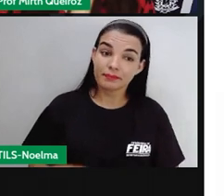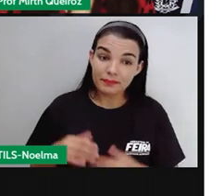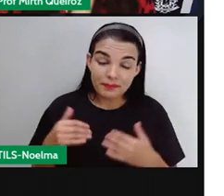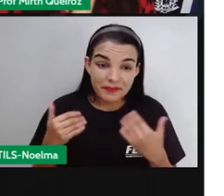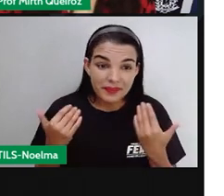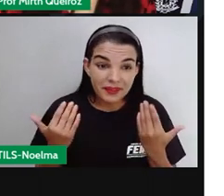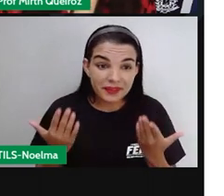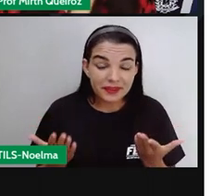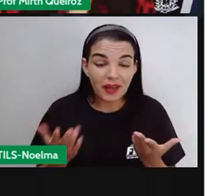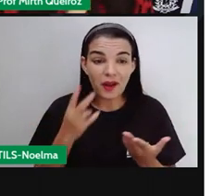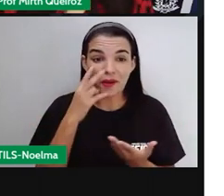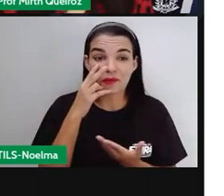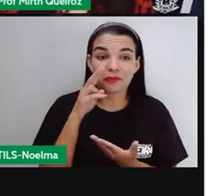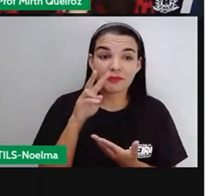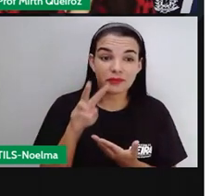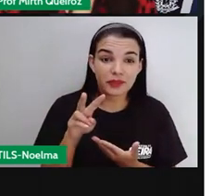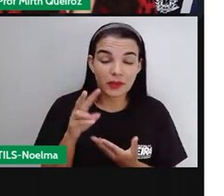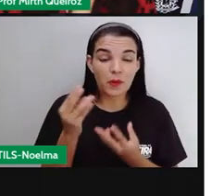a gente